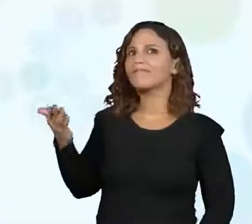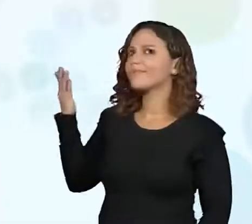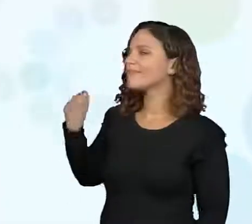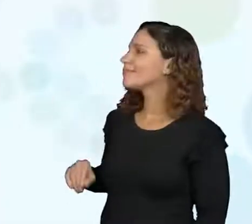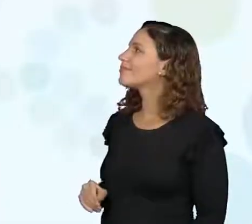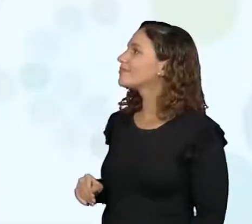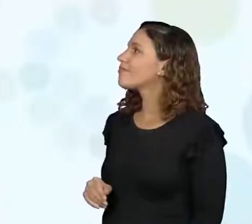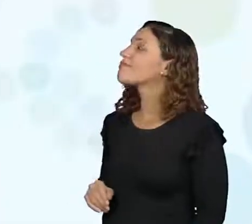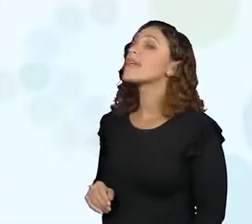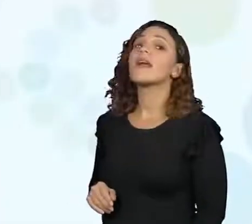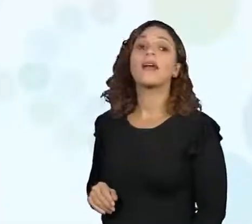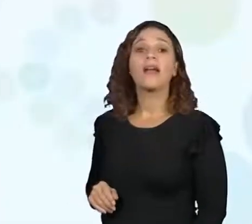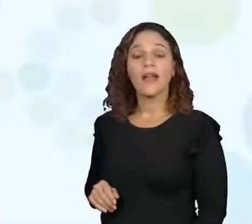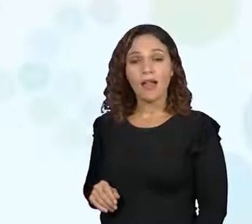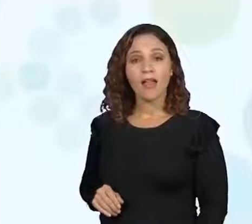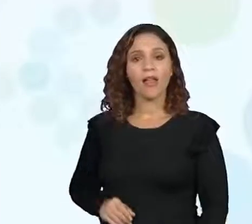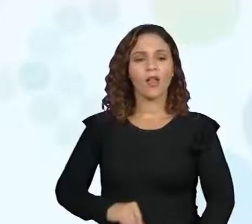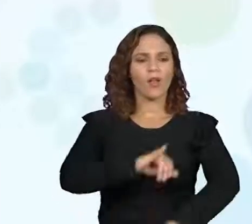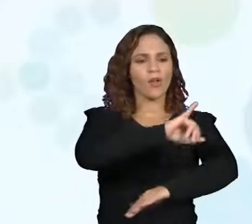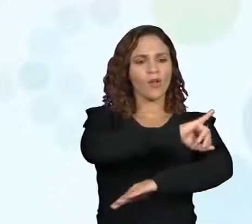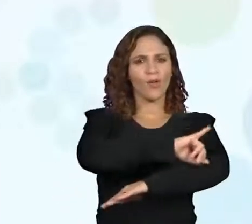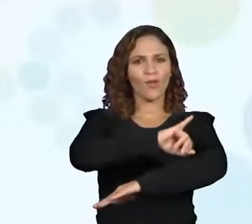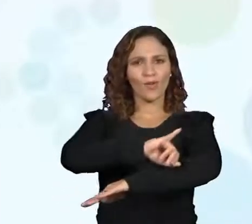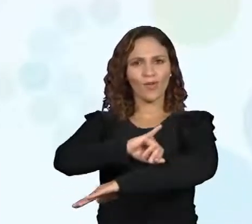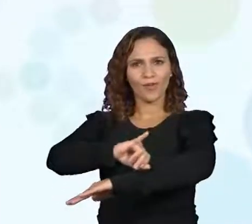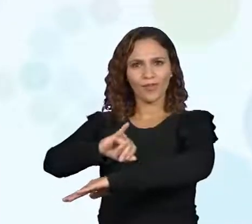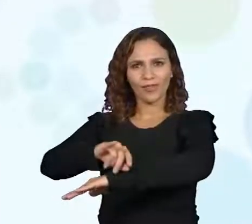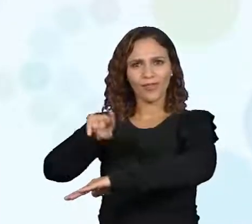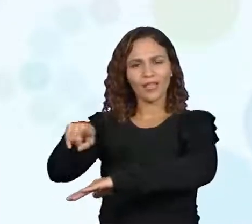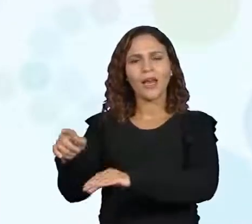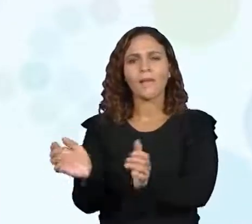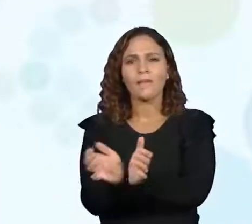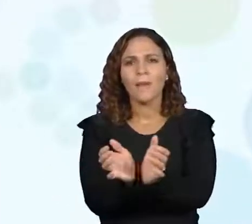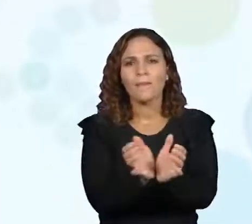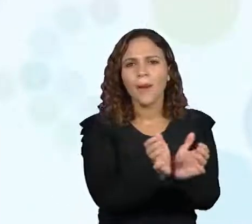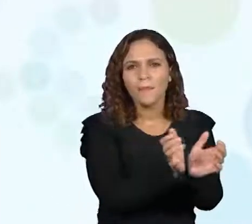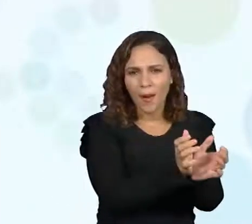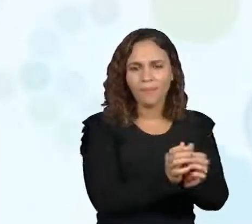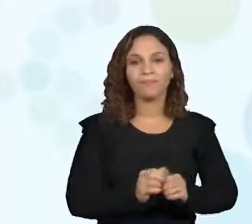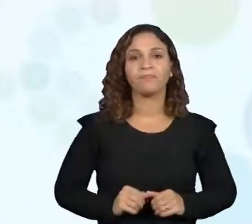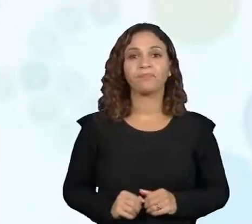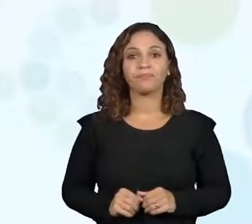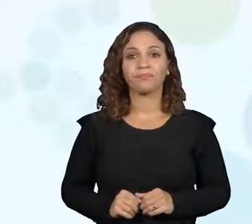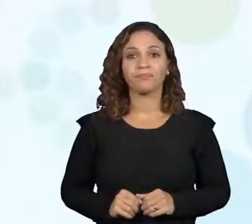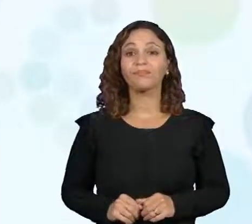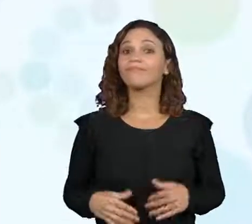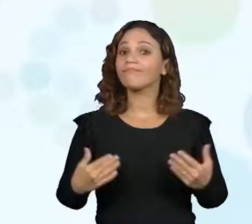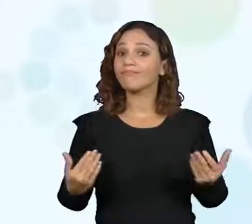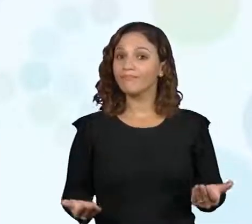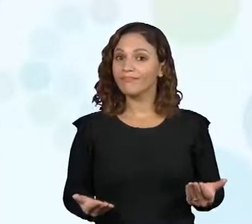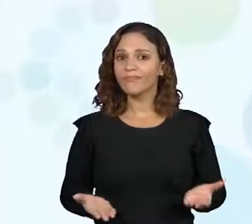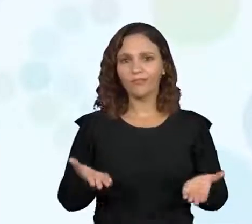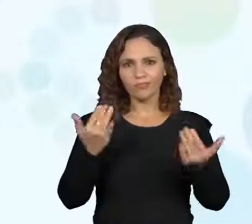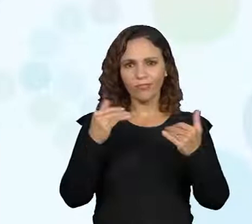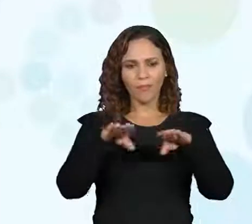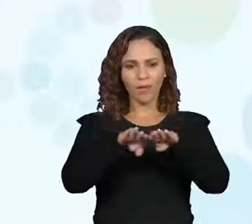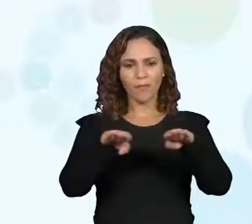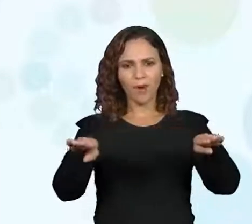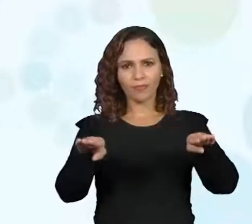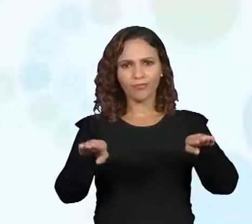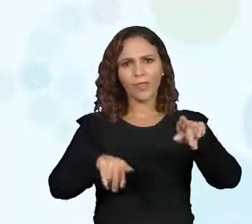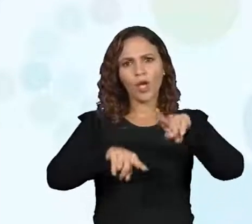é Prateleiras de Coleções. Então a gente vai falar sobre prateleiras